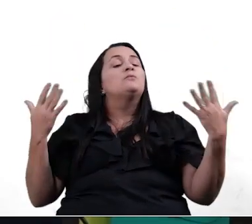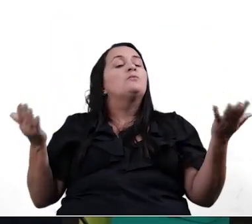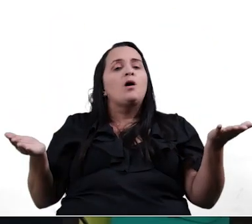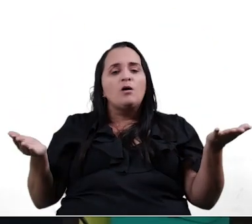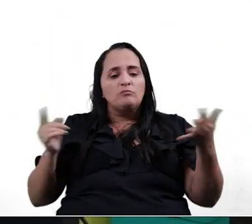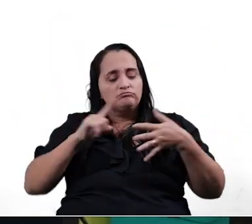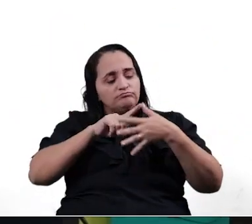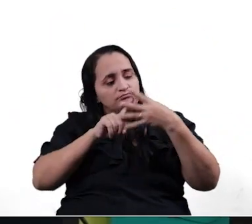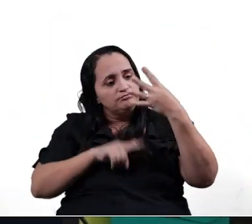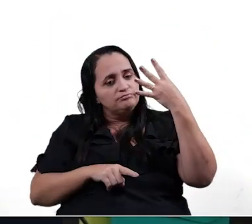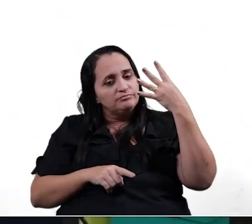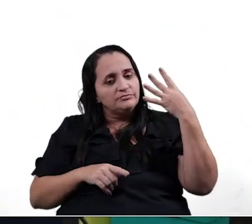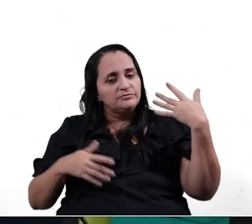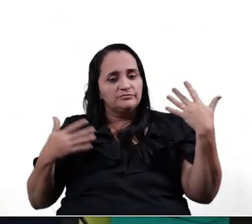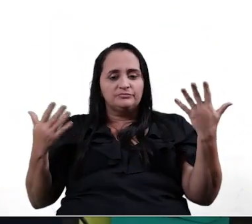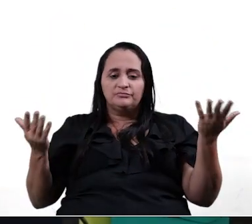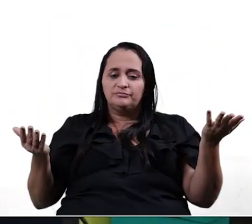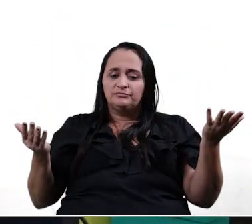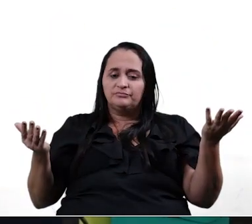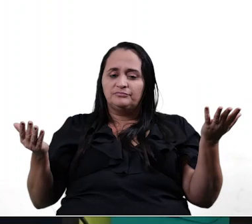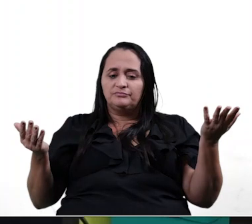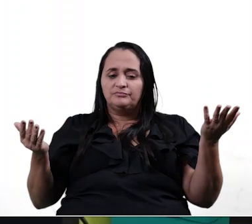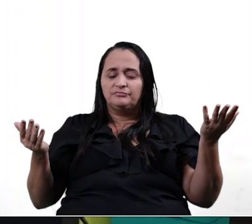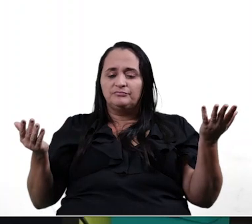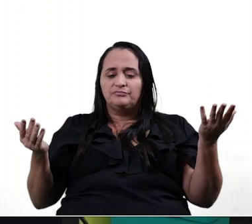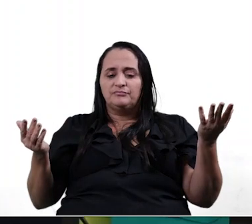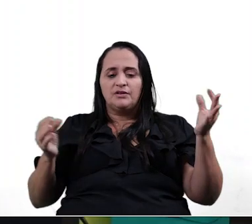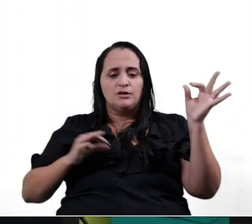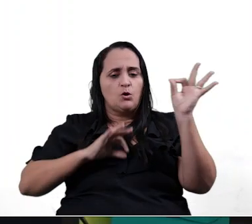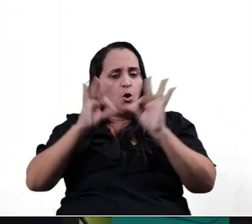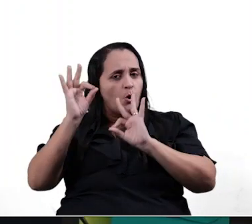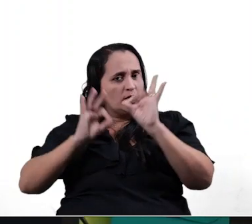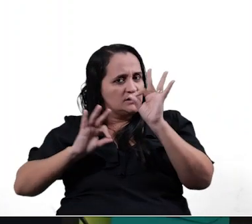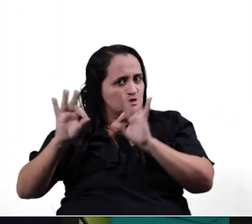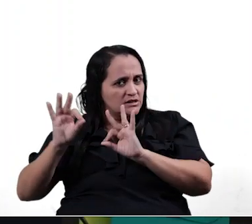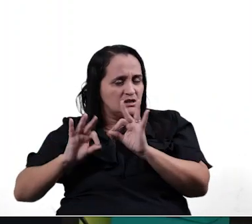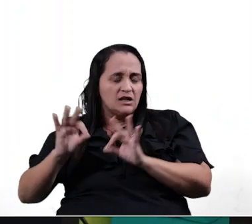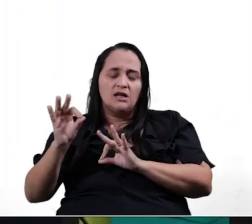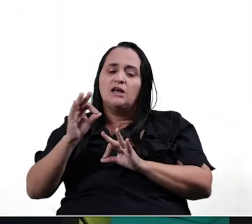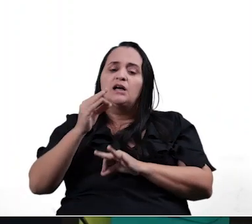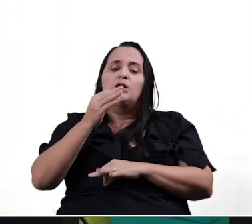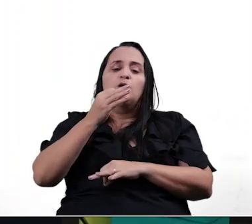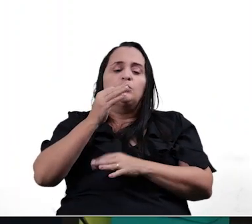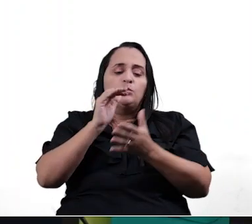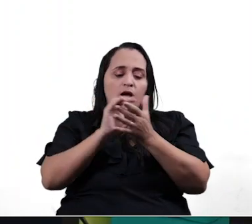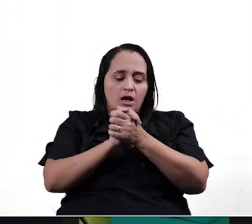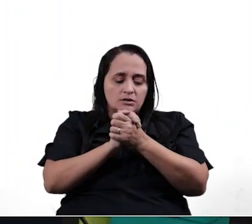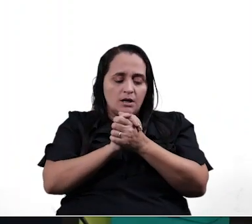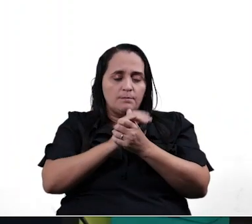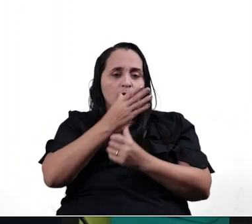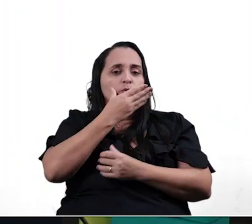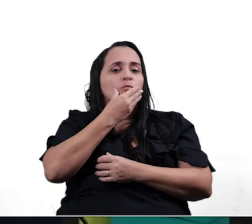princesa e da ervilha? Está falando que estão organizando, sobre a organização do casamento